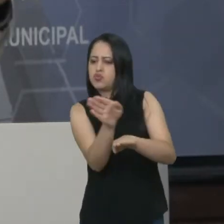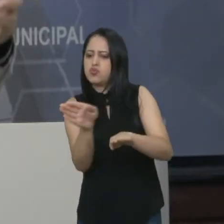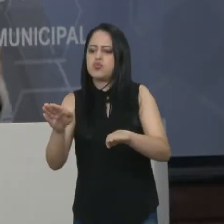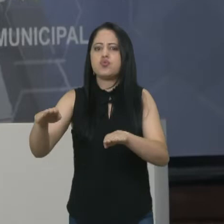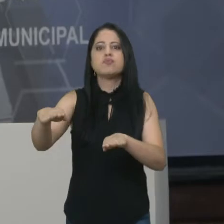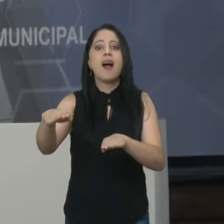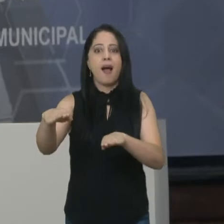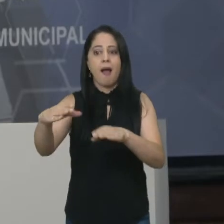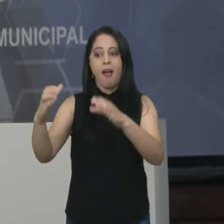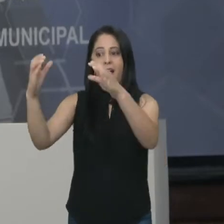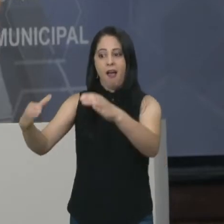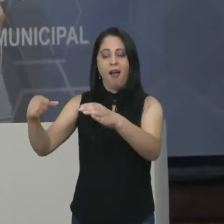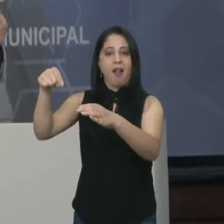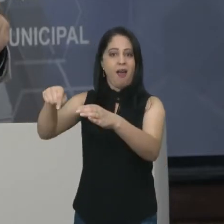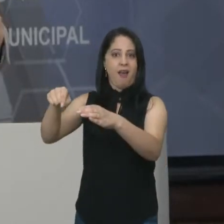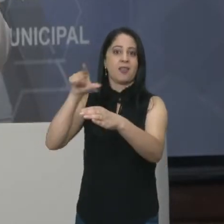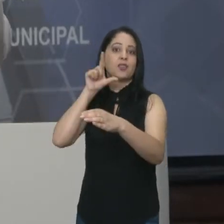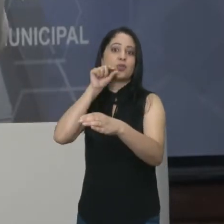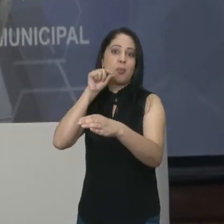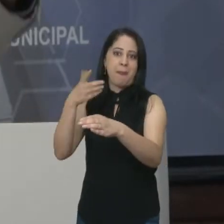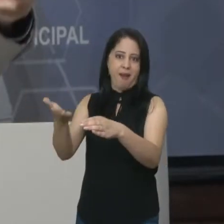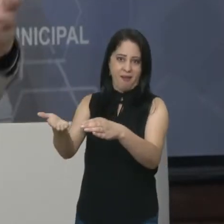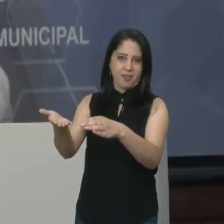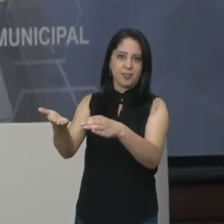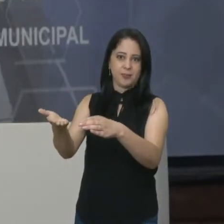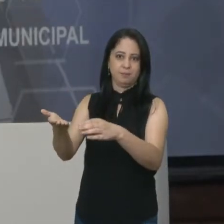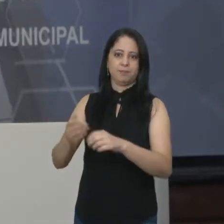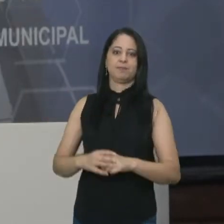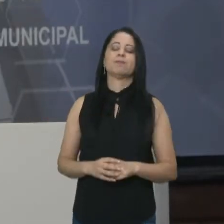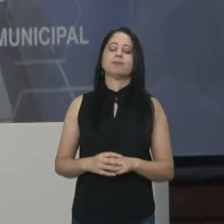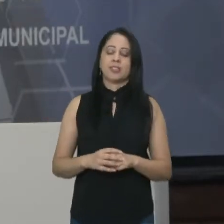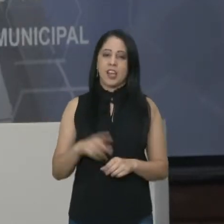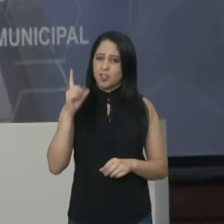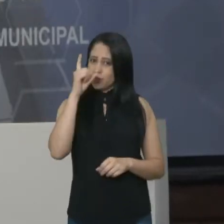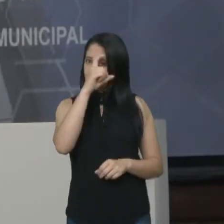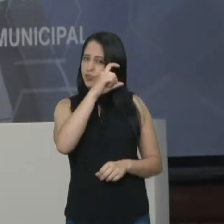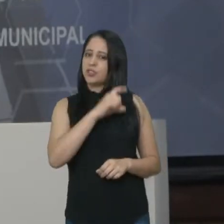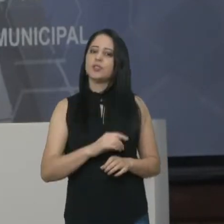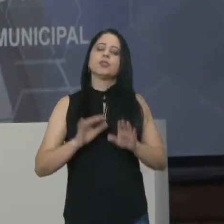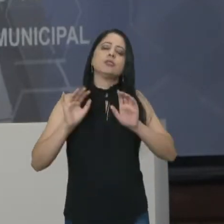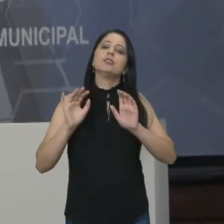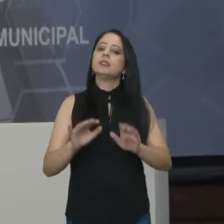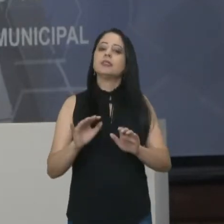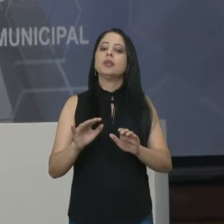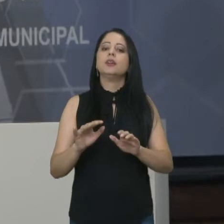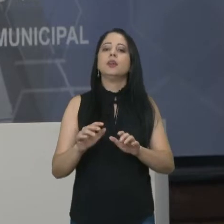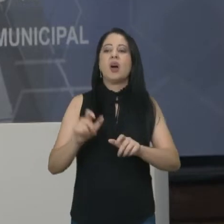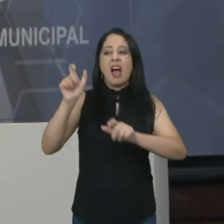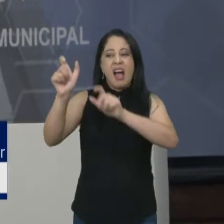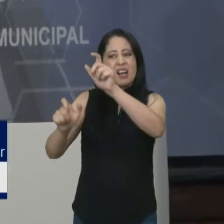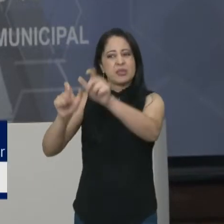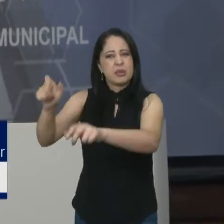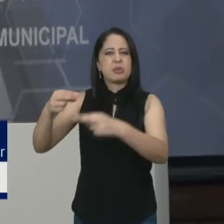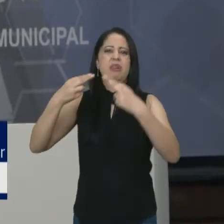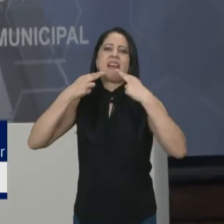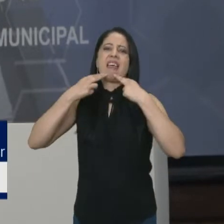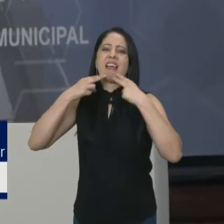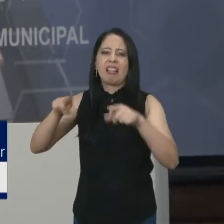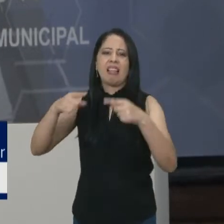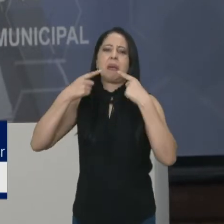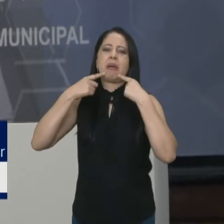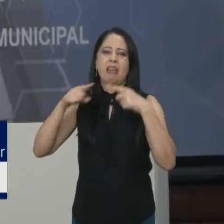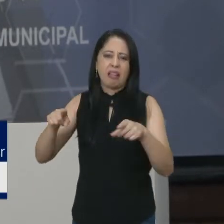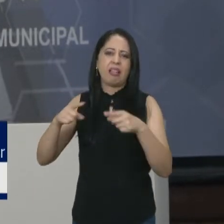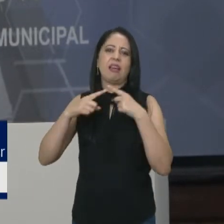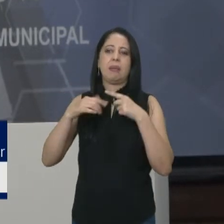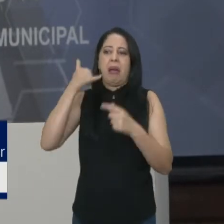dois semáforos, você sai de um, você já encosta em outro. E isso eu tenho recebido muitas reclamações, muitas